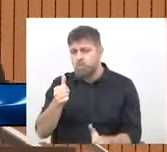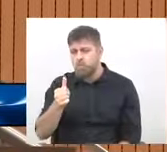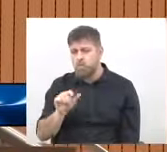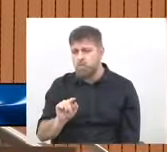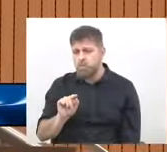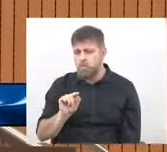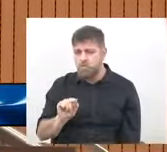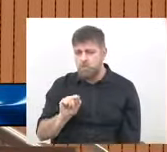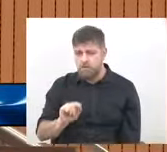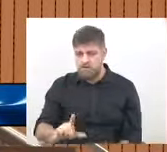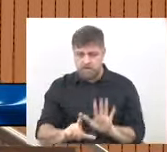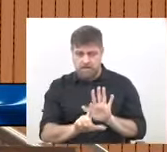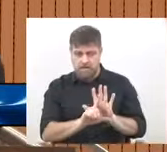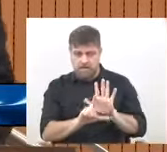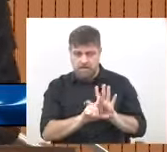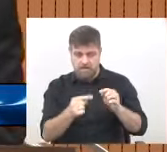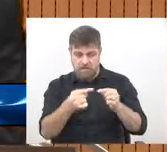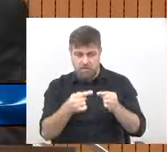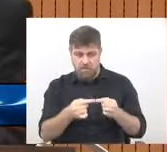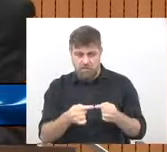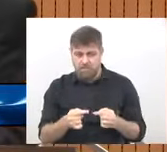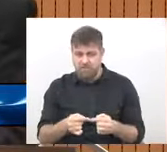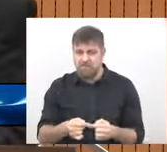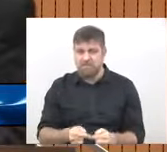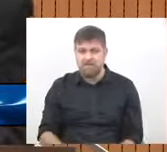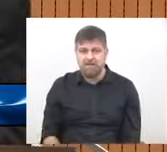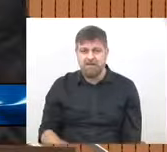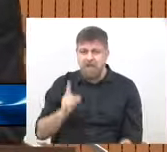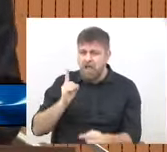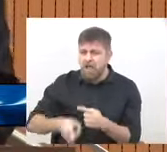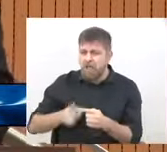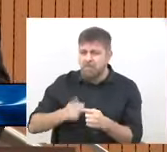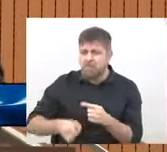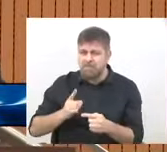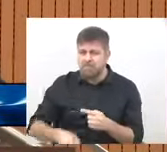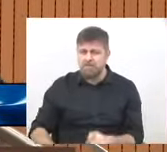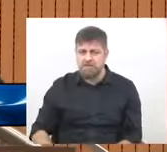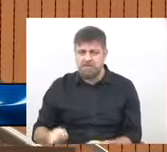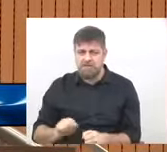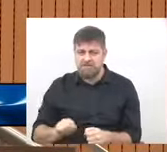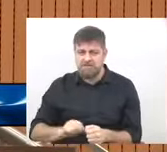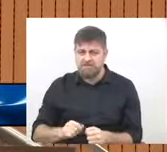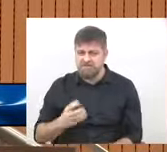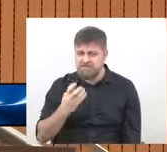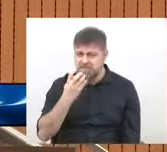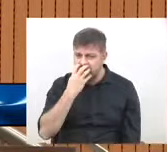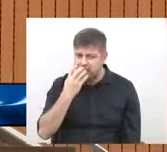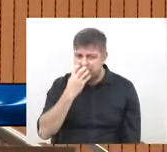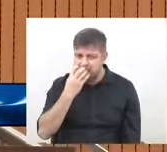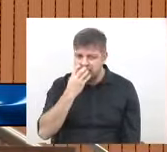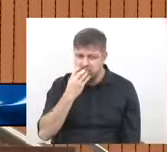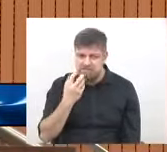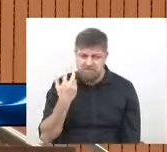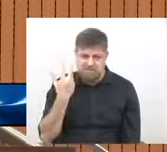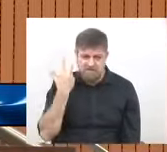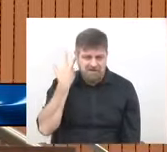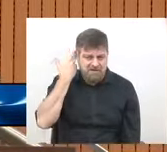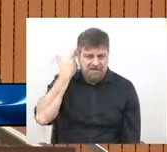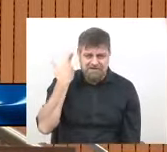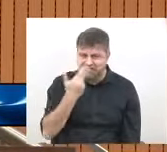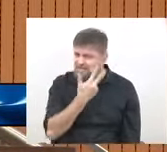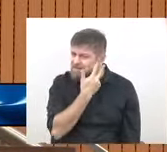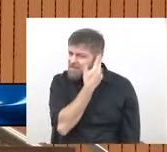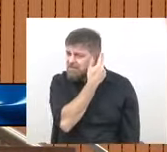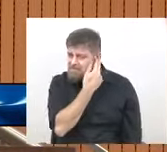a respeito da lei que dispõe sobre a proibição de mutilação em animais com fins